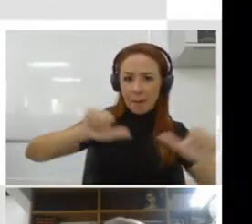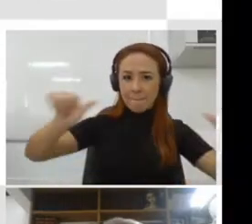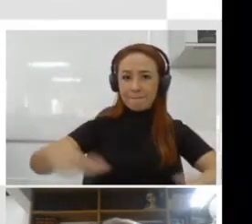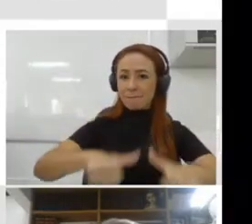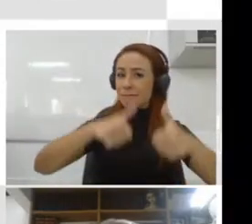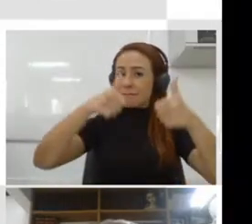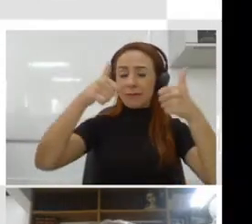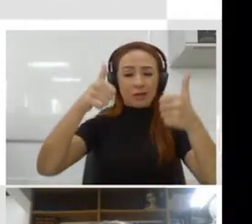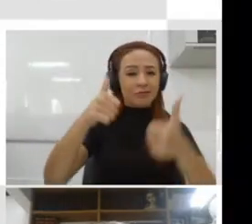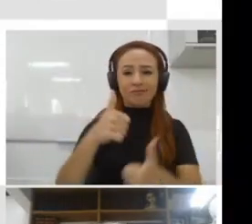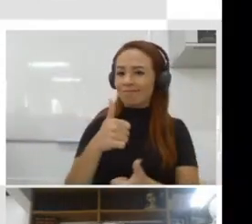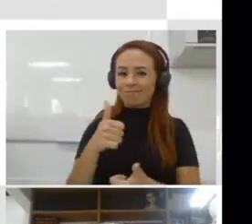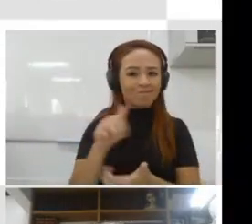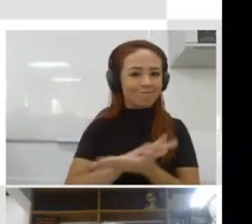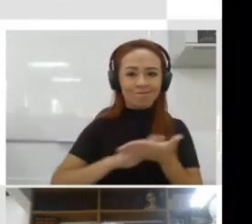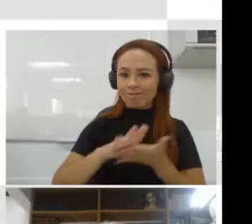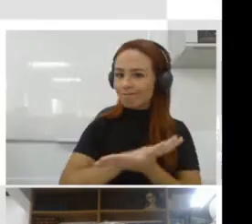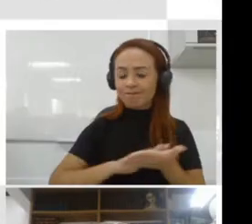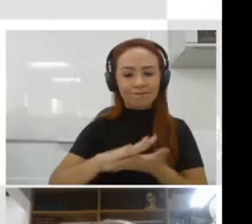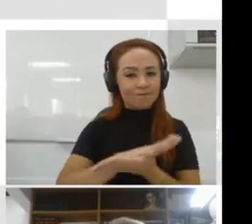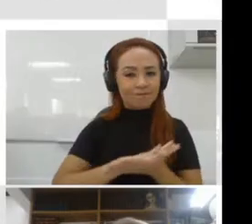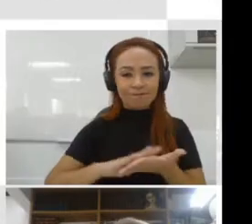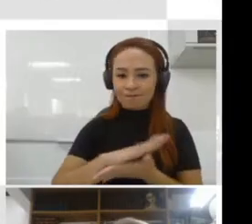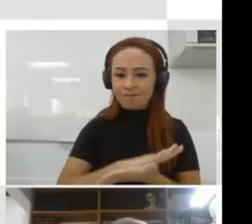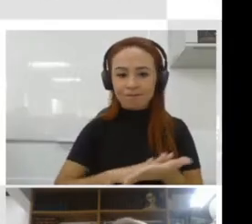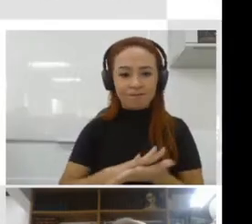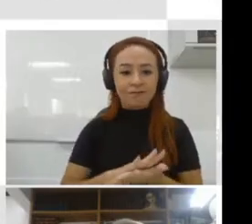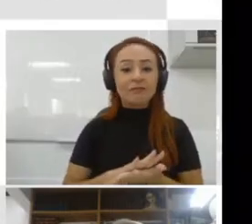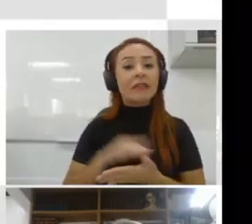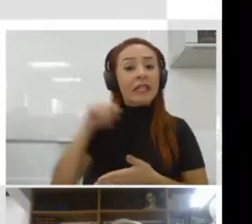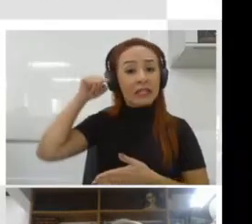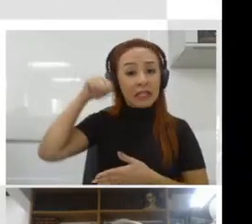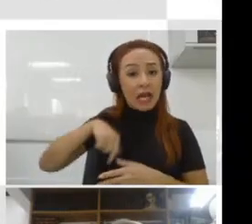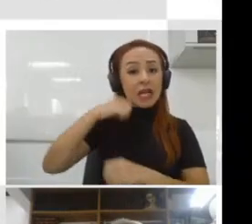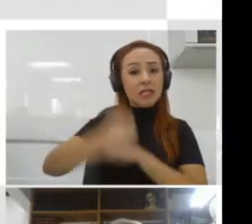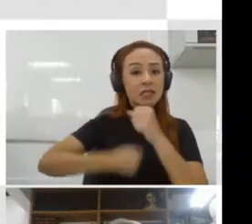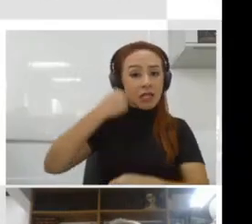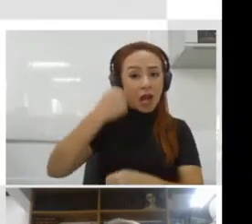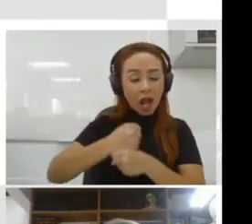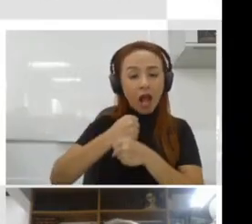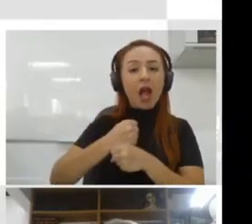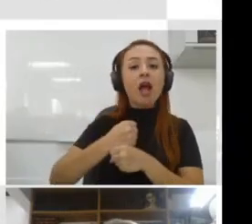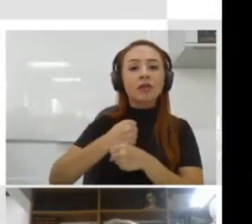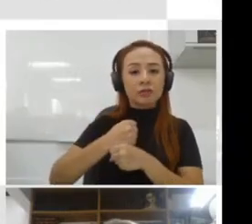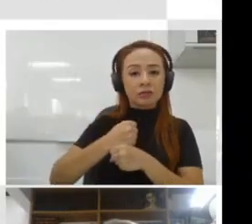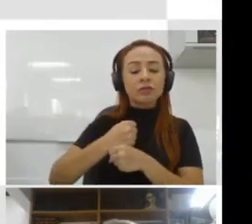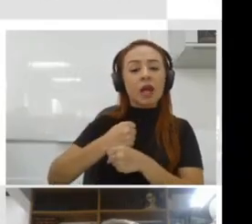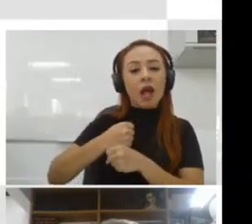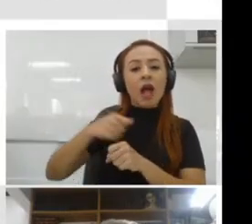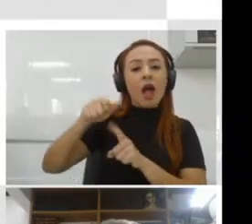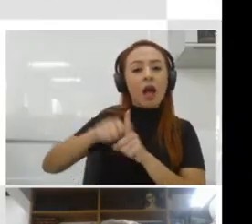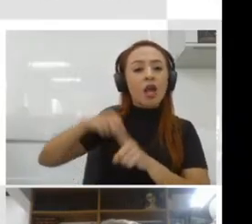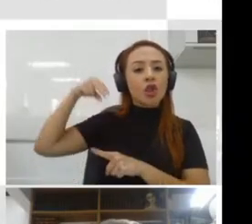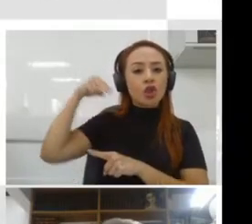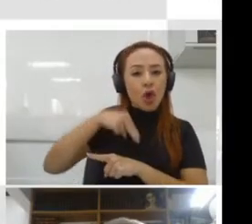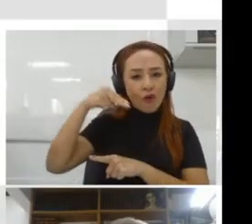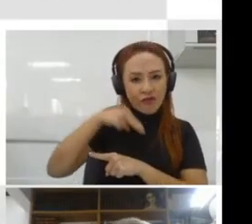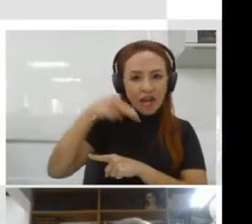concentrações que chegou, então, na COP28, agora em novembro de 2023, a 424 partes por